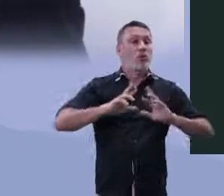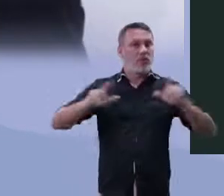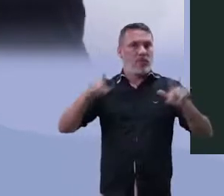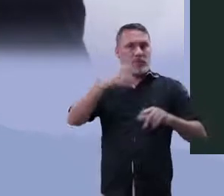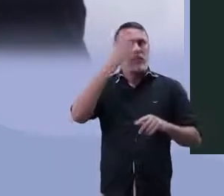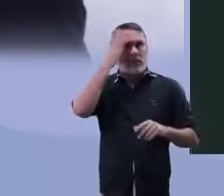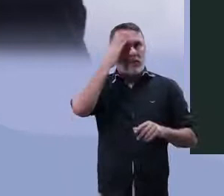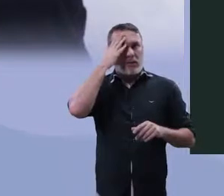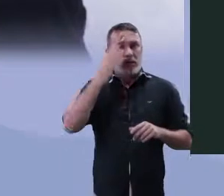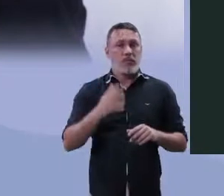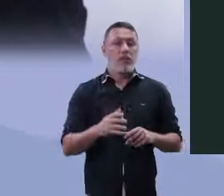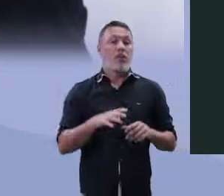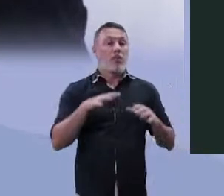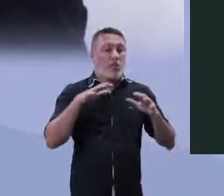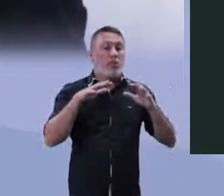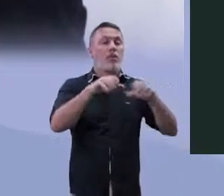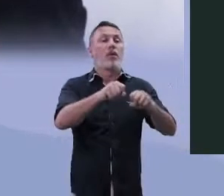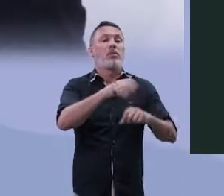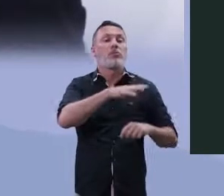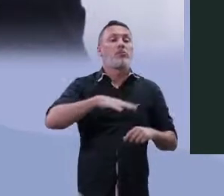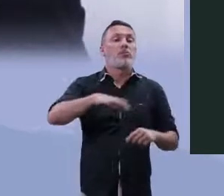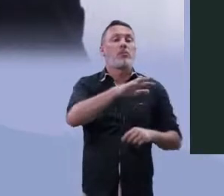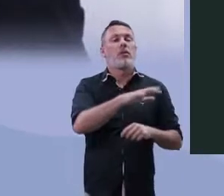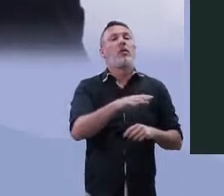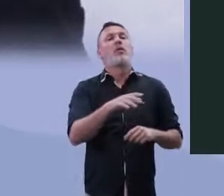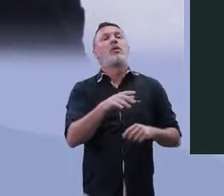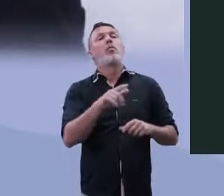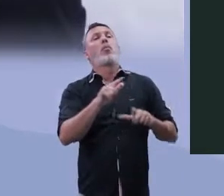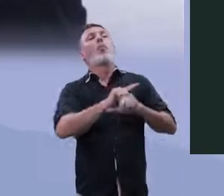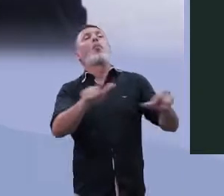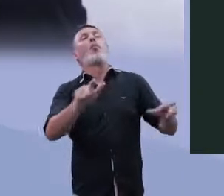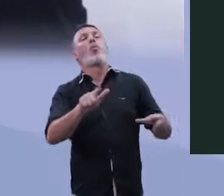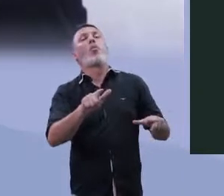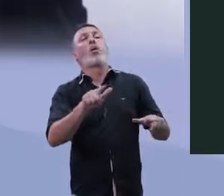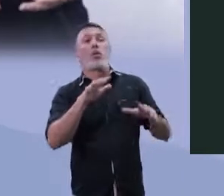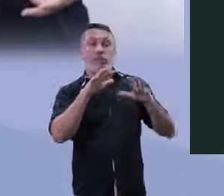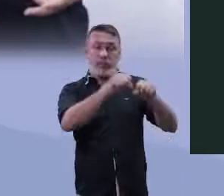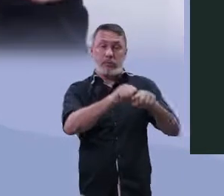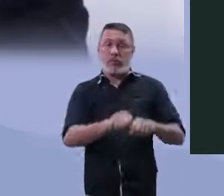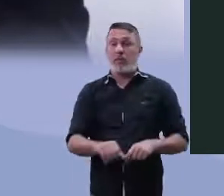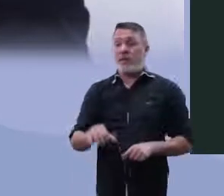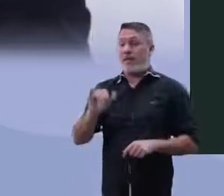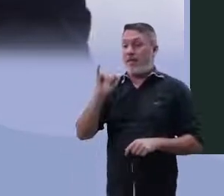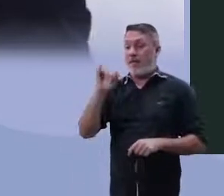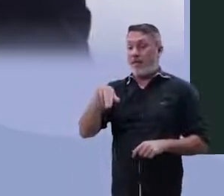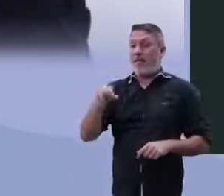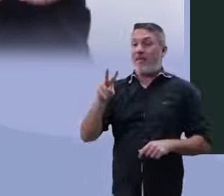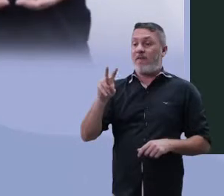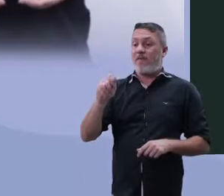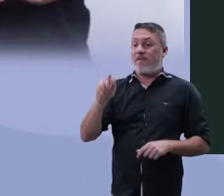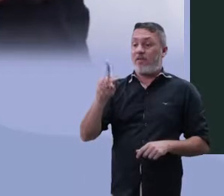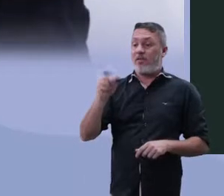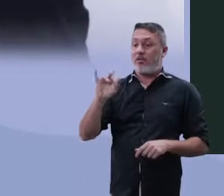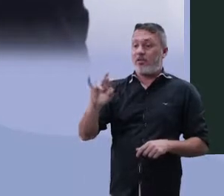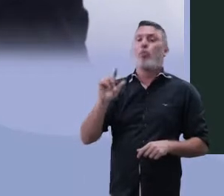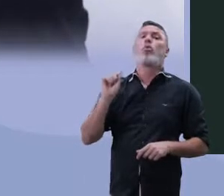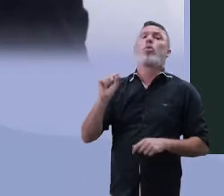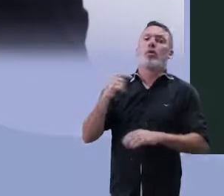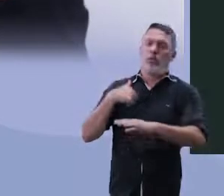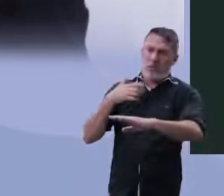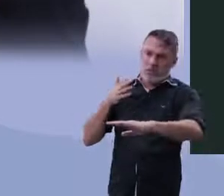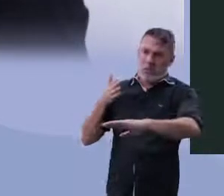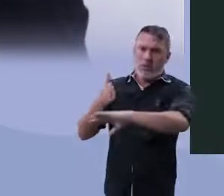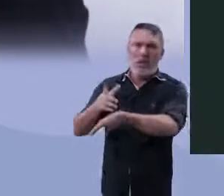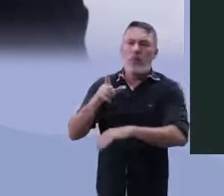exemplo, a questão da ocupação significa aquilo que está desocupado. Invadir é outra coisa, né?